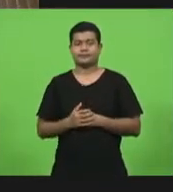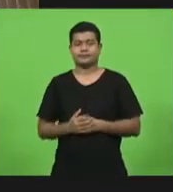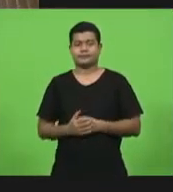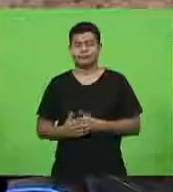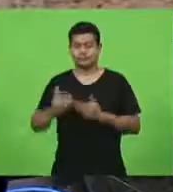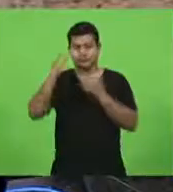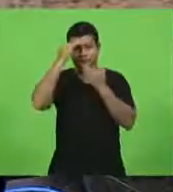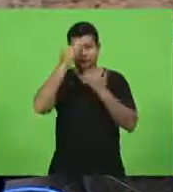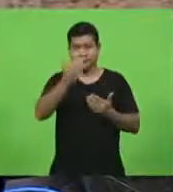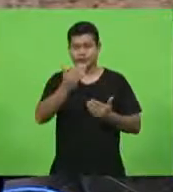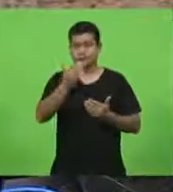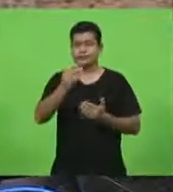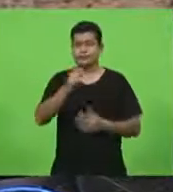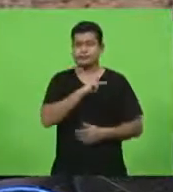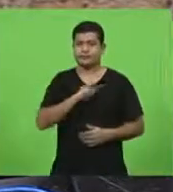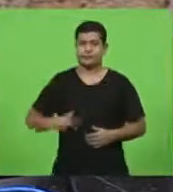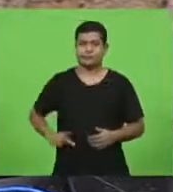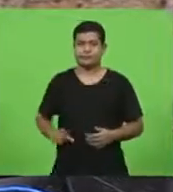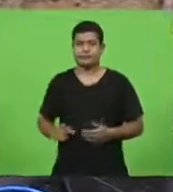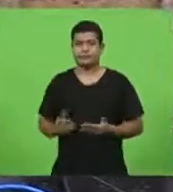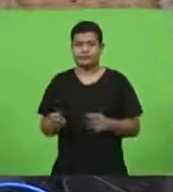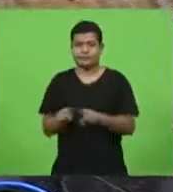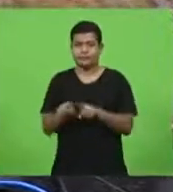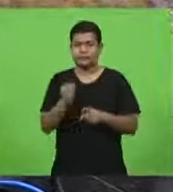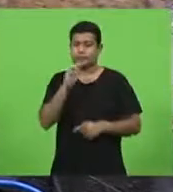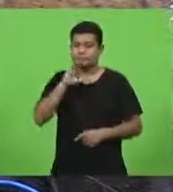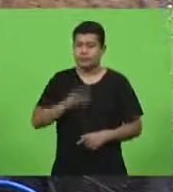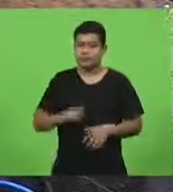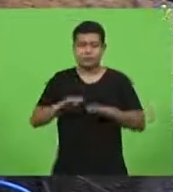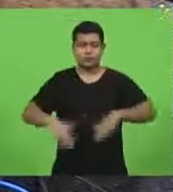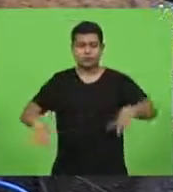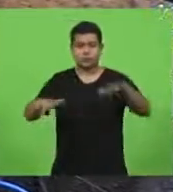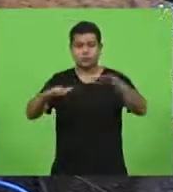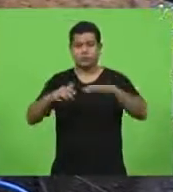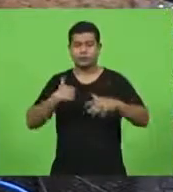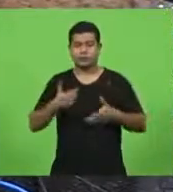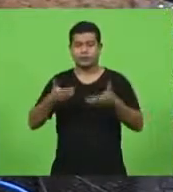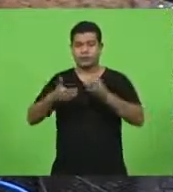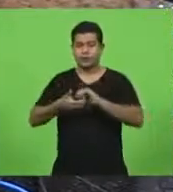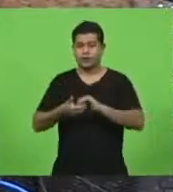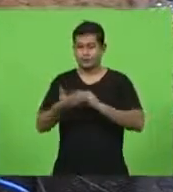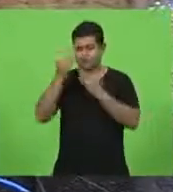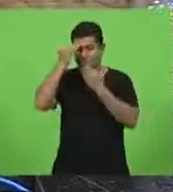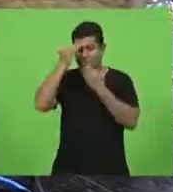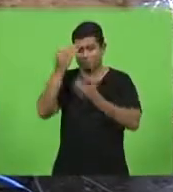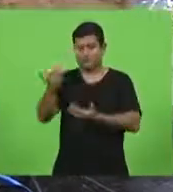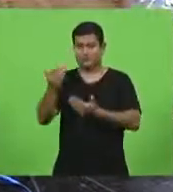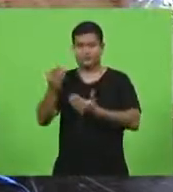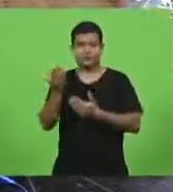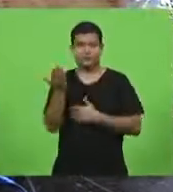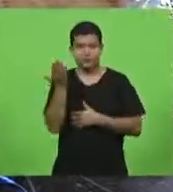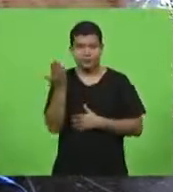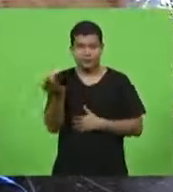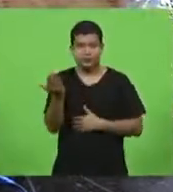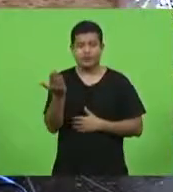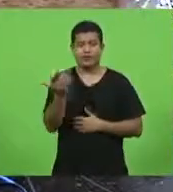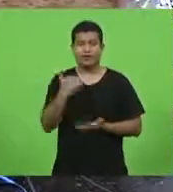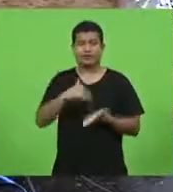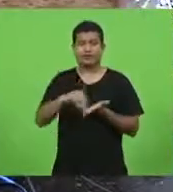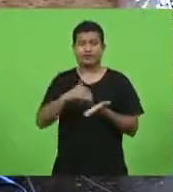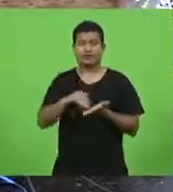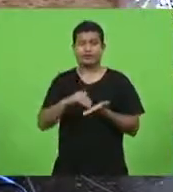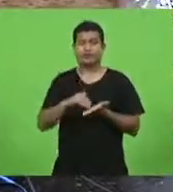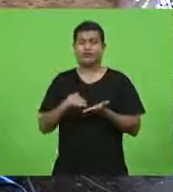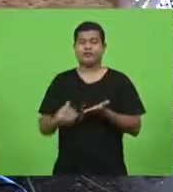presidente, demais deputadas e deputados. Agradecer também a disposição do senhor secretário Charles